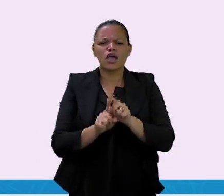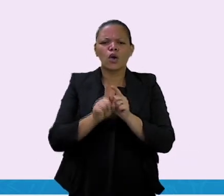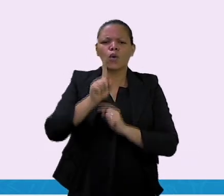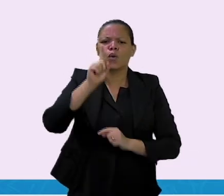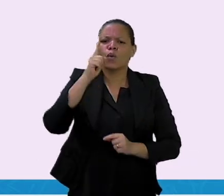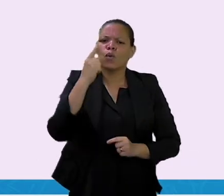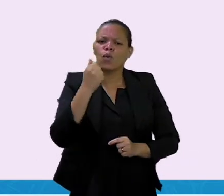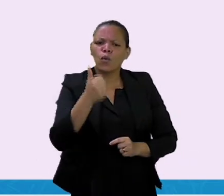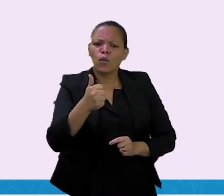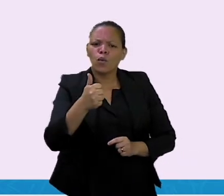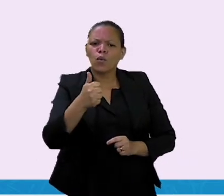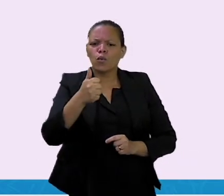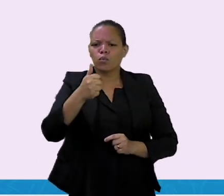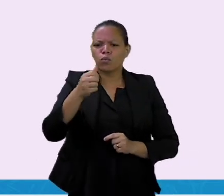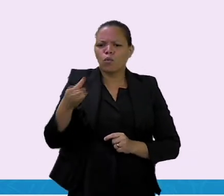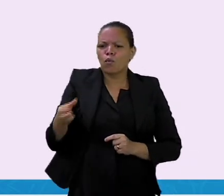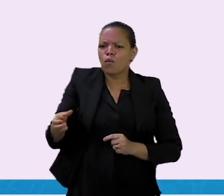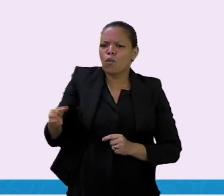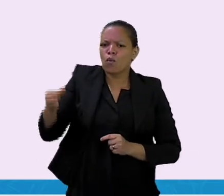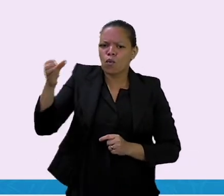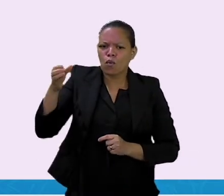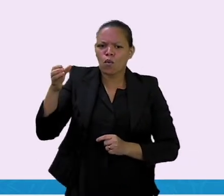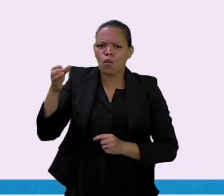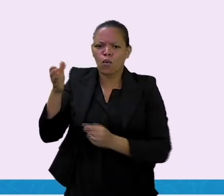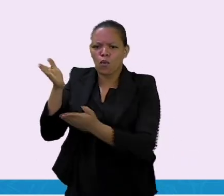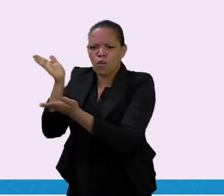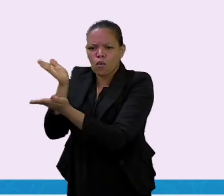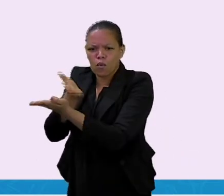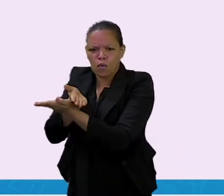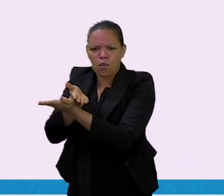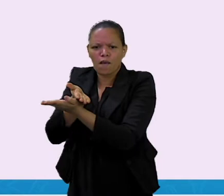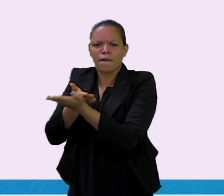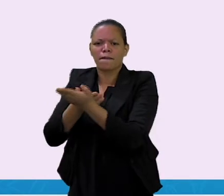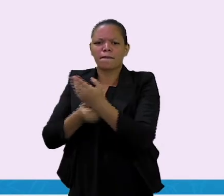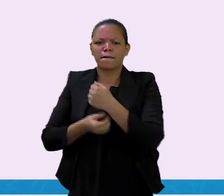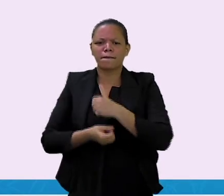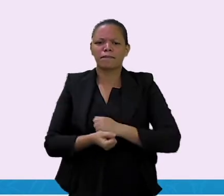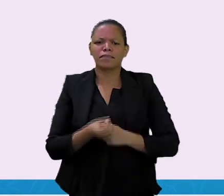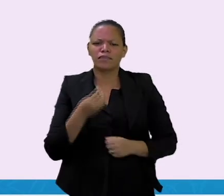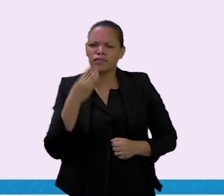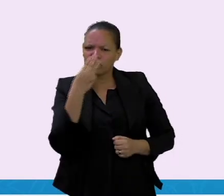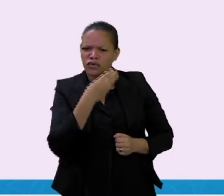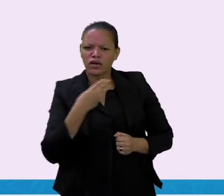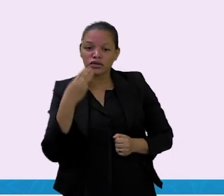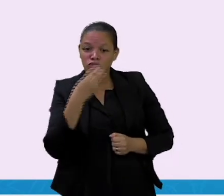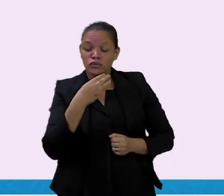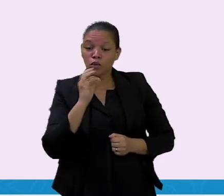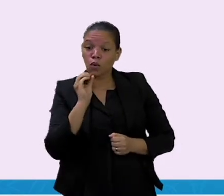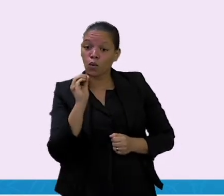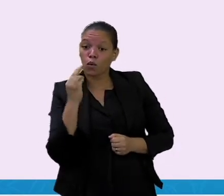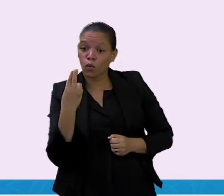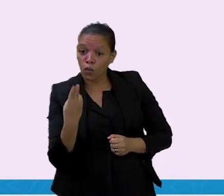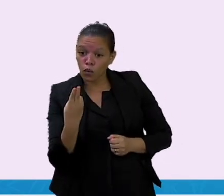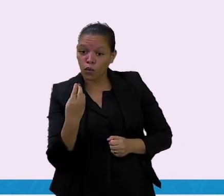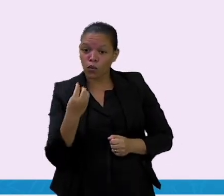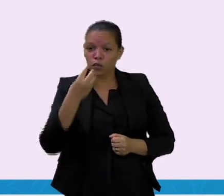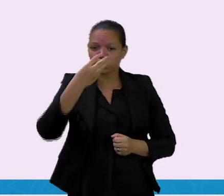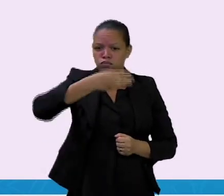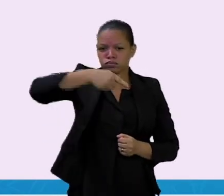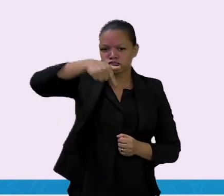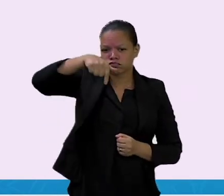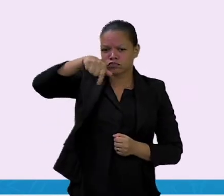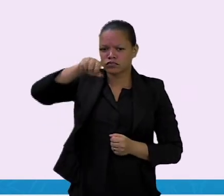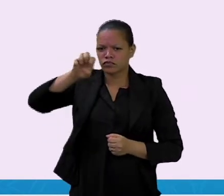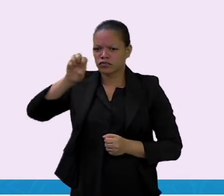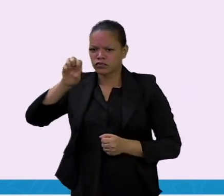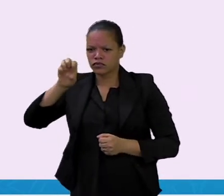olha. Meio. É metade de 1 copo. 1 copo e meio de açúcar, ou